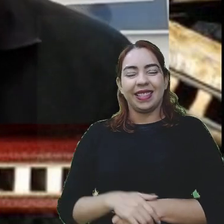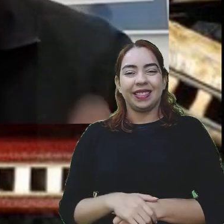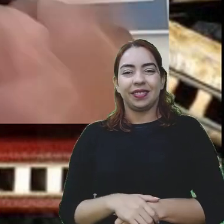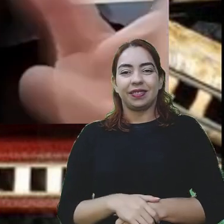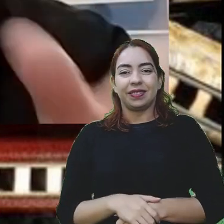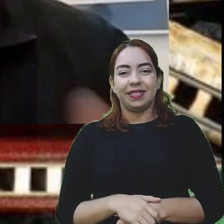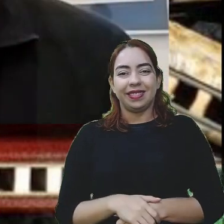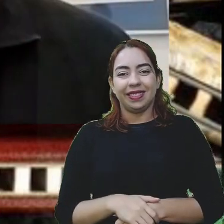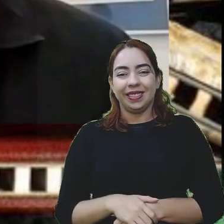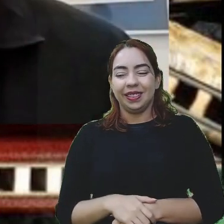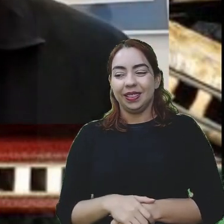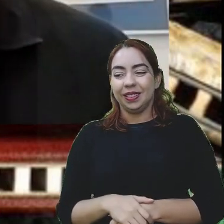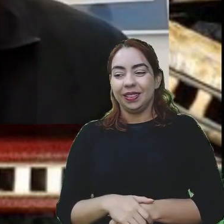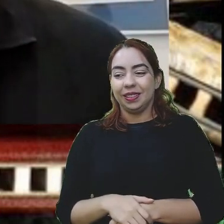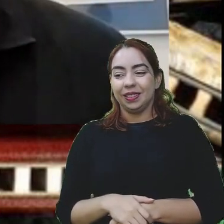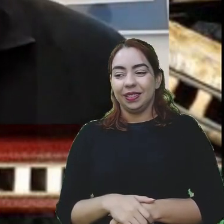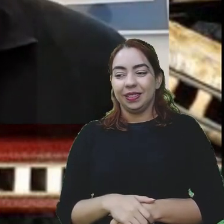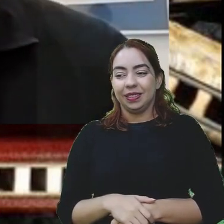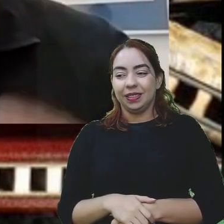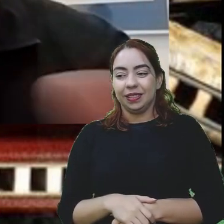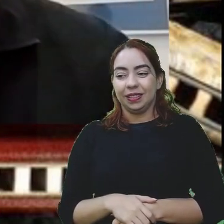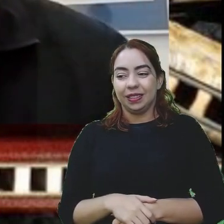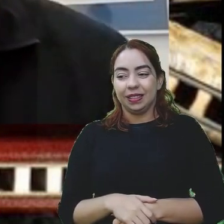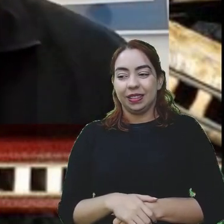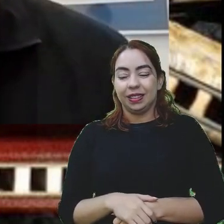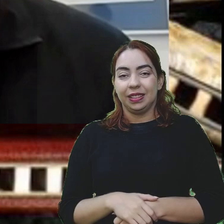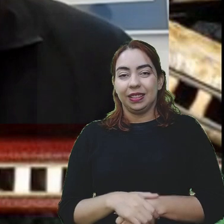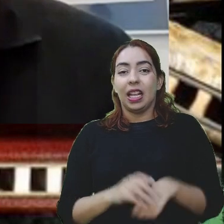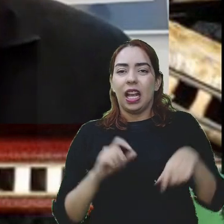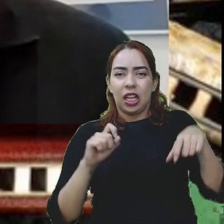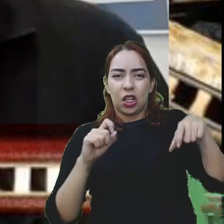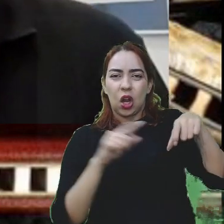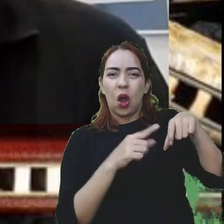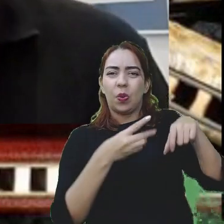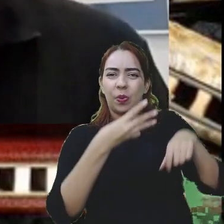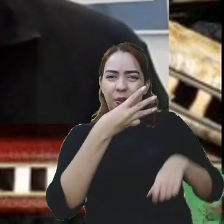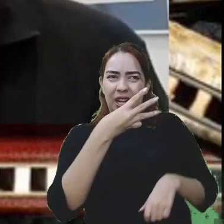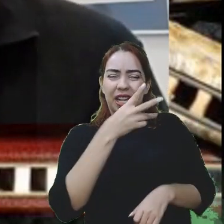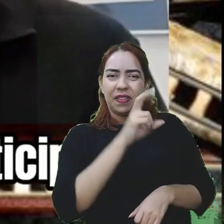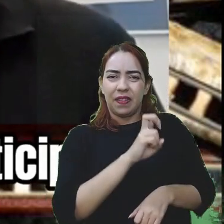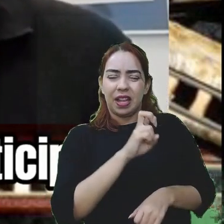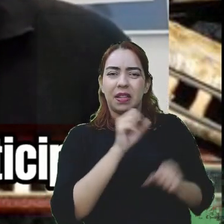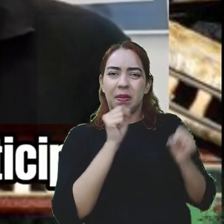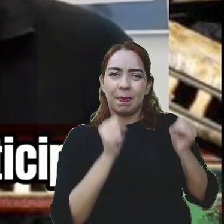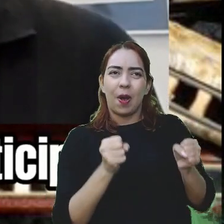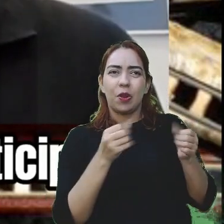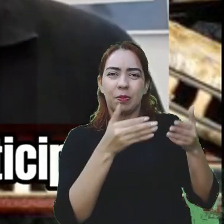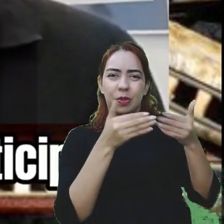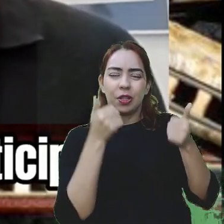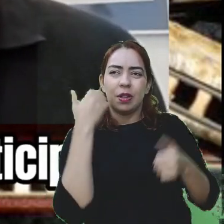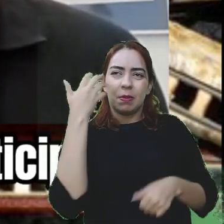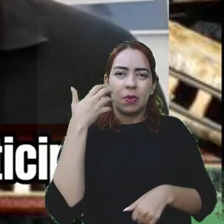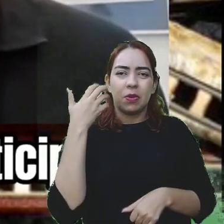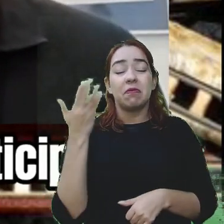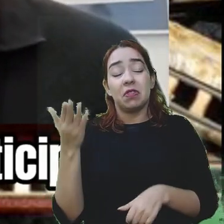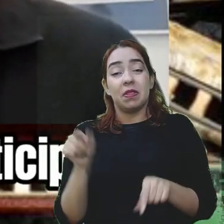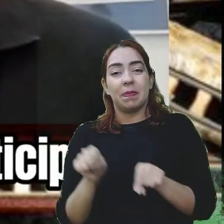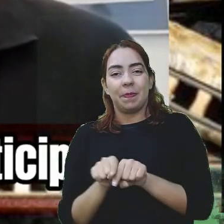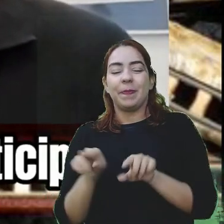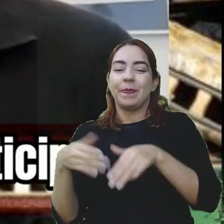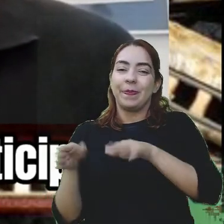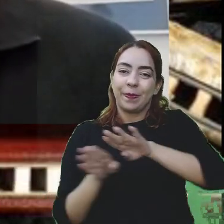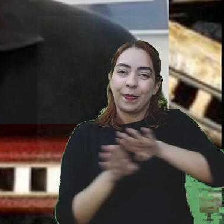Agora eles inventaram, quando o cara faz 3 gols, agora inventaram o nome. Nem sei que nem... Cara, então a gente quer muito agradecer a